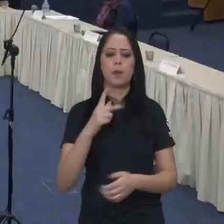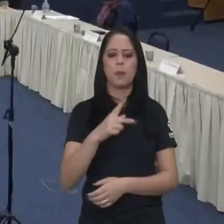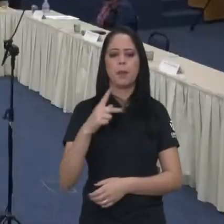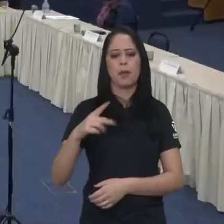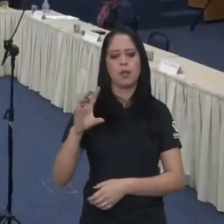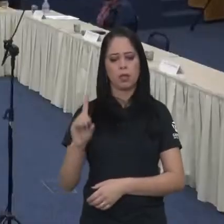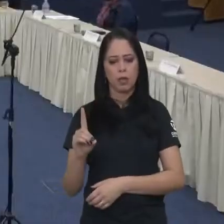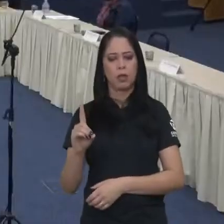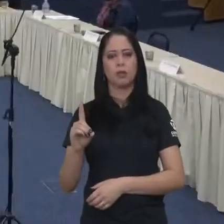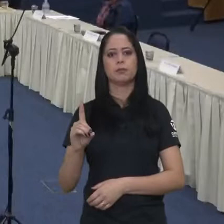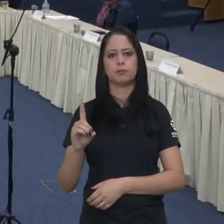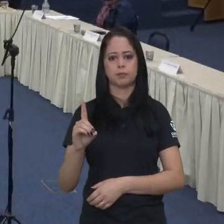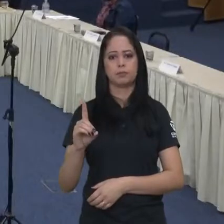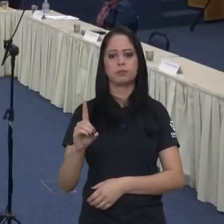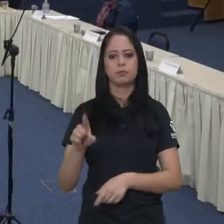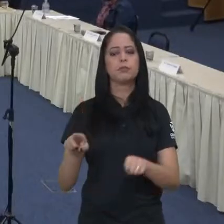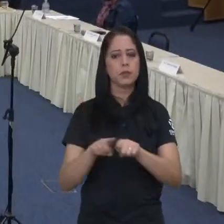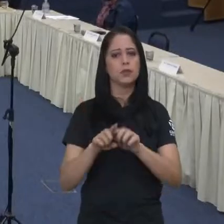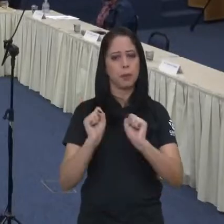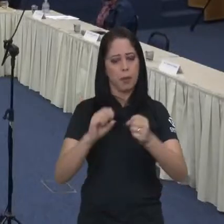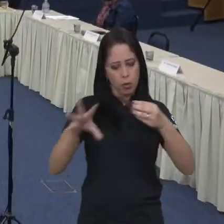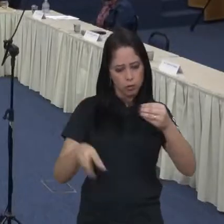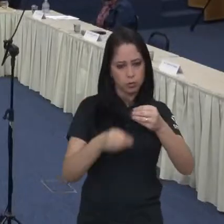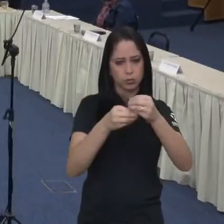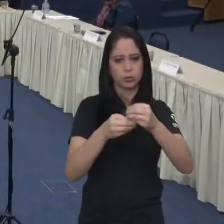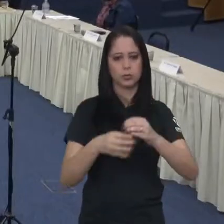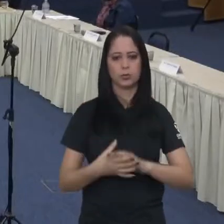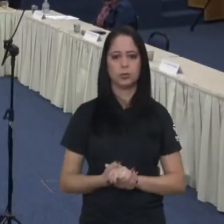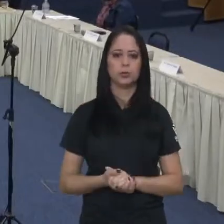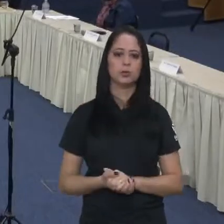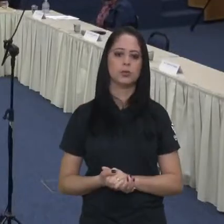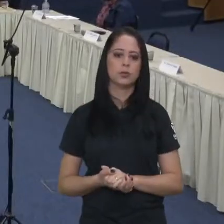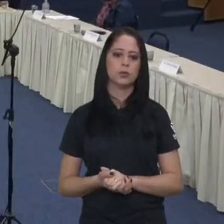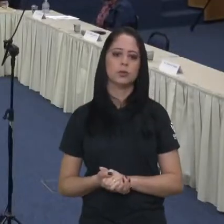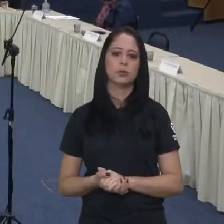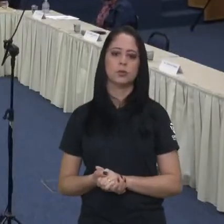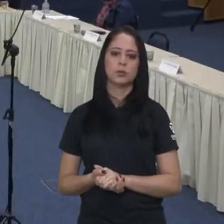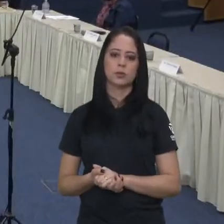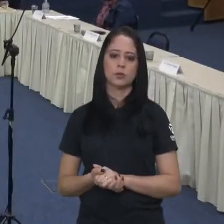do Plano Nacional de Defesa Civil, que também são aplicáveis na regularização fundiária.